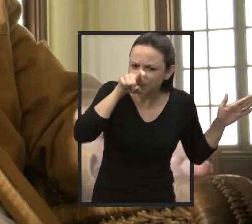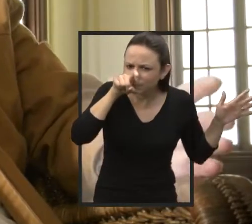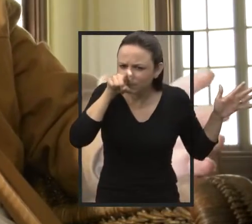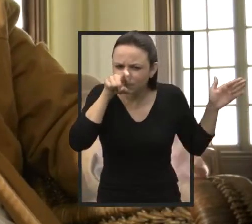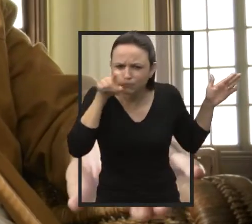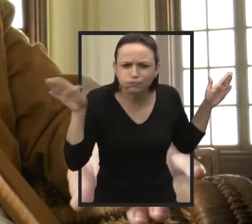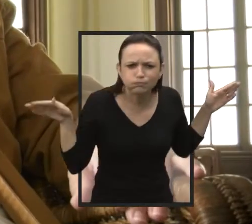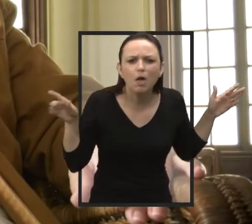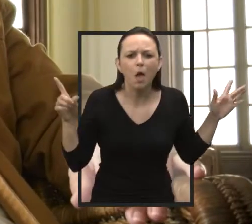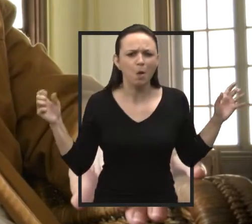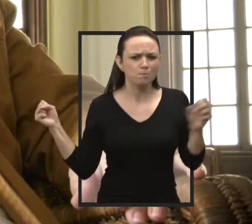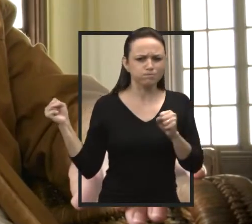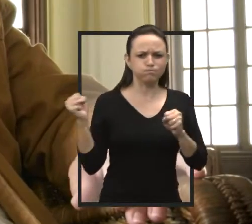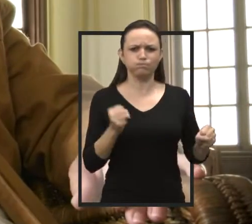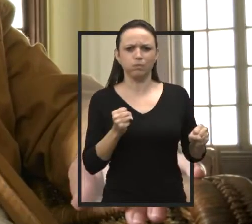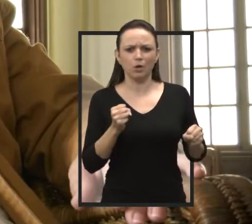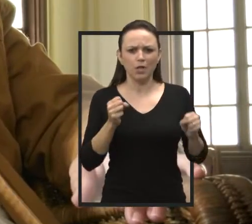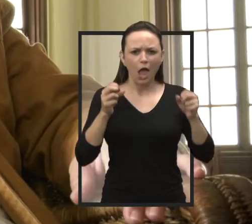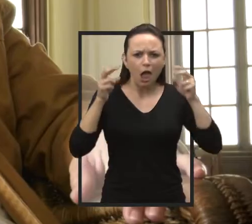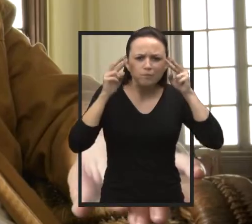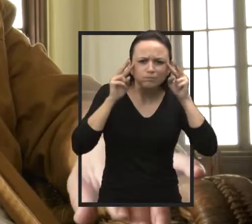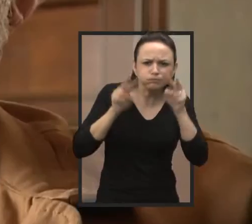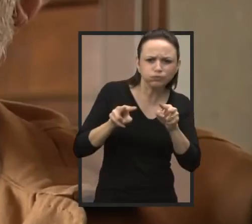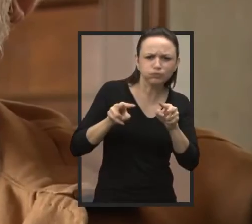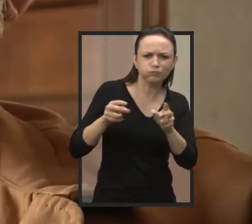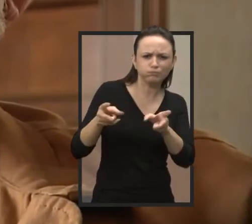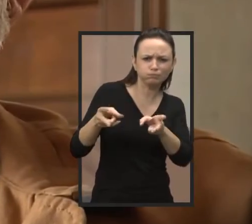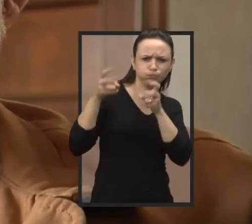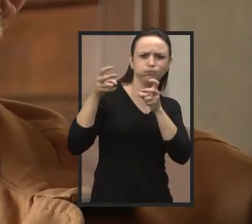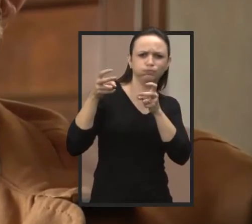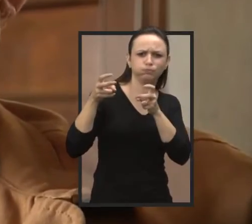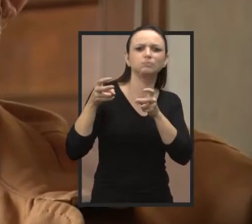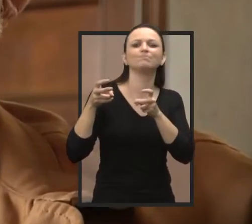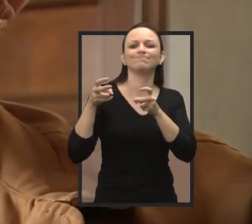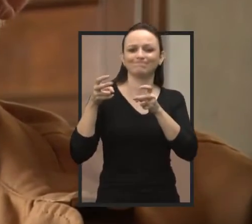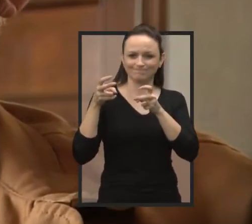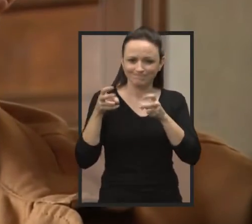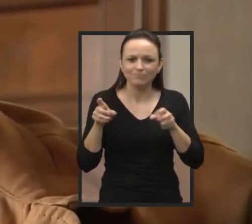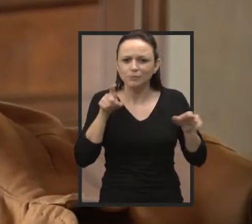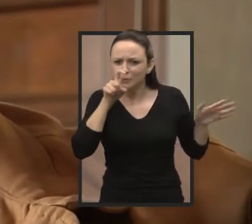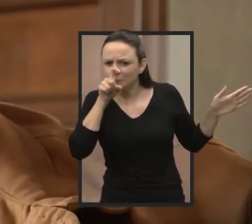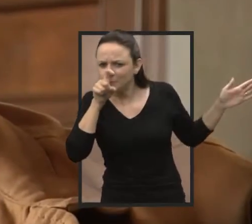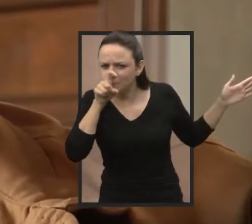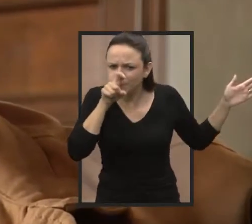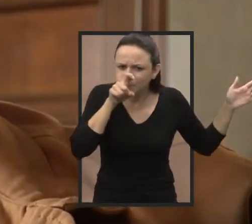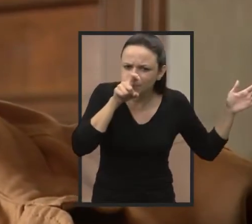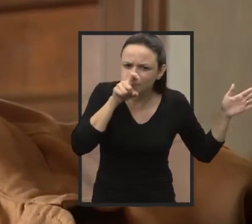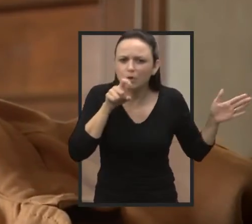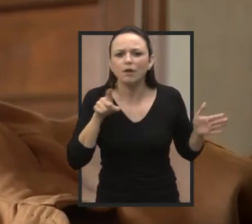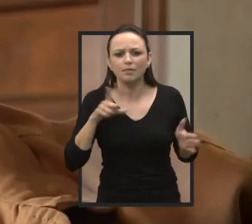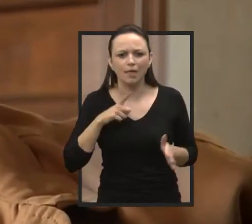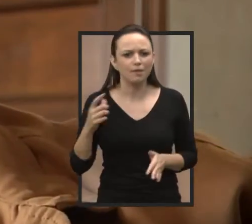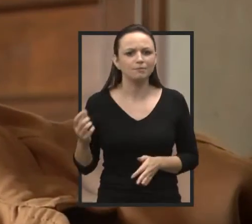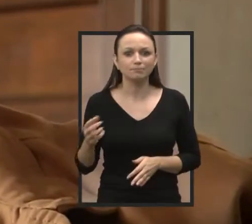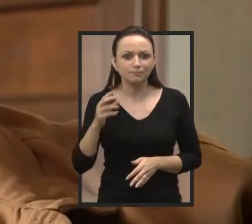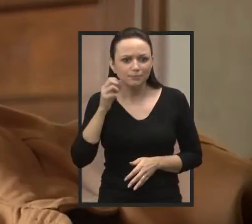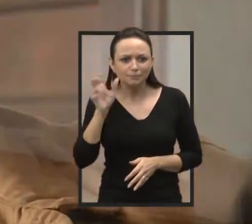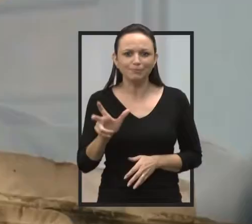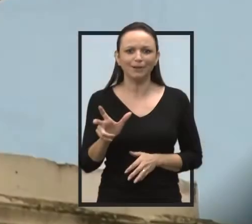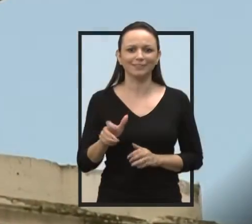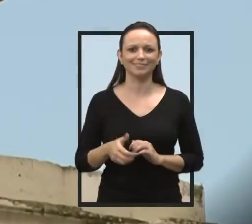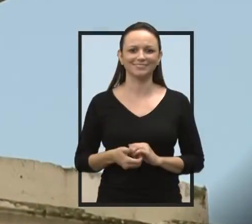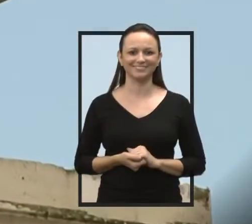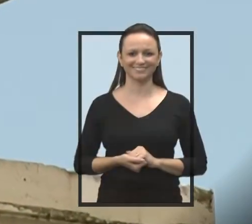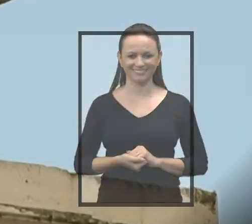de poder, de visão. São as águias e os falcões são os que têm as melhores visões.